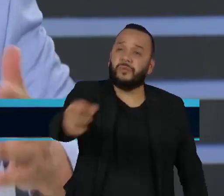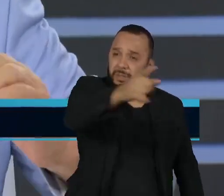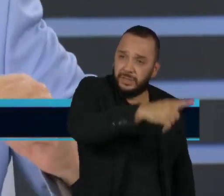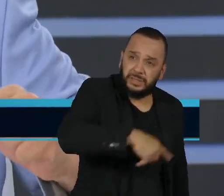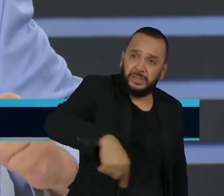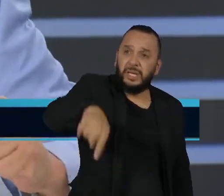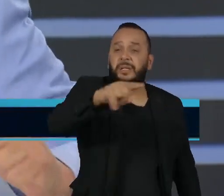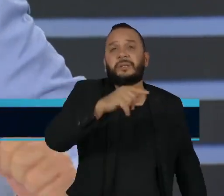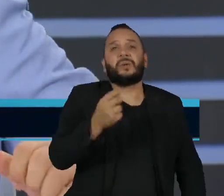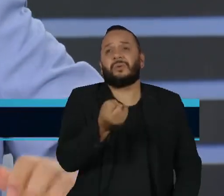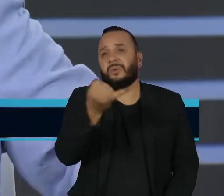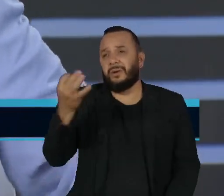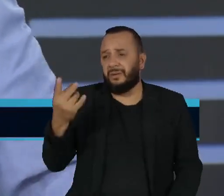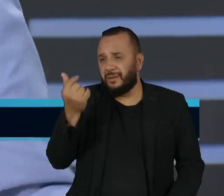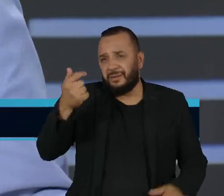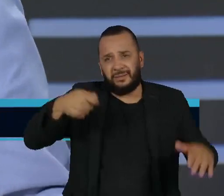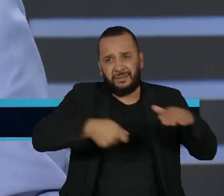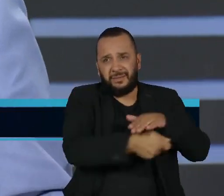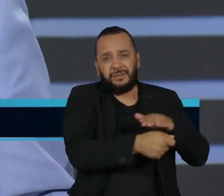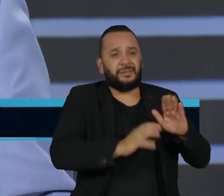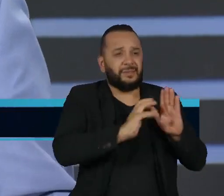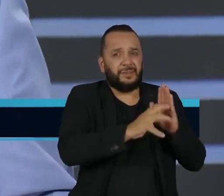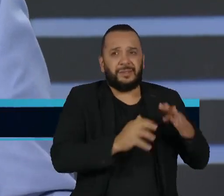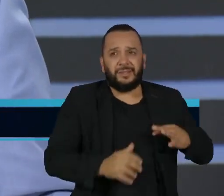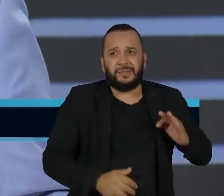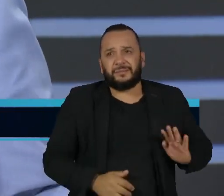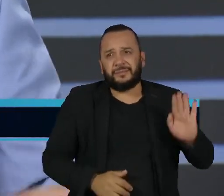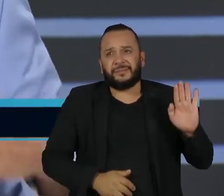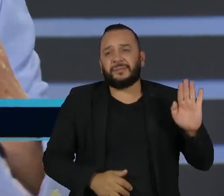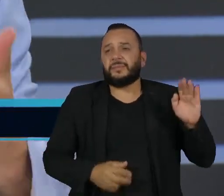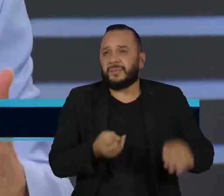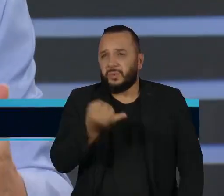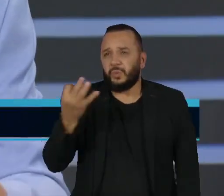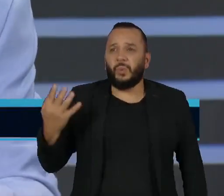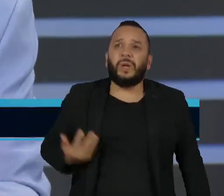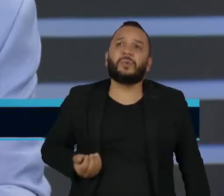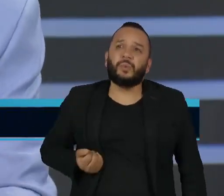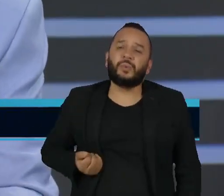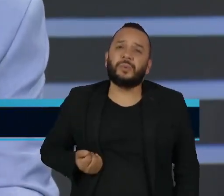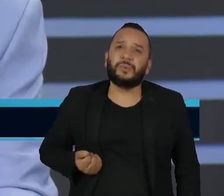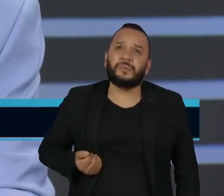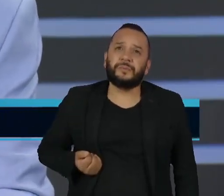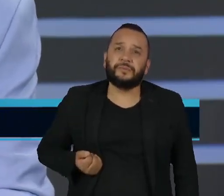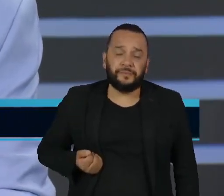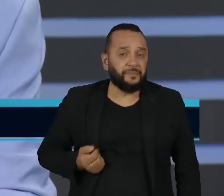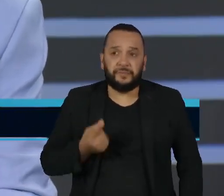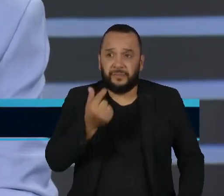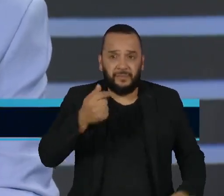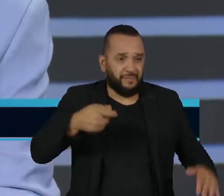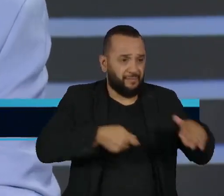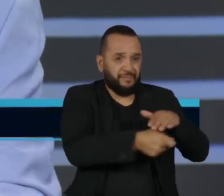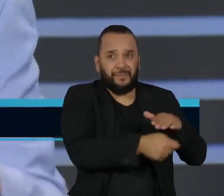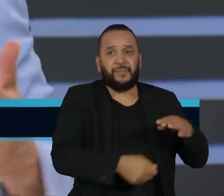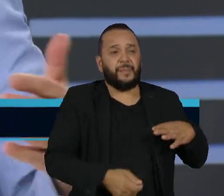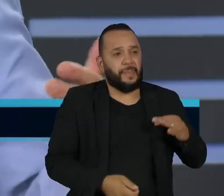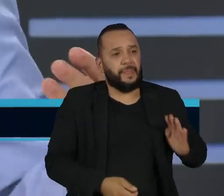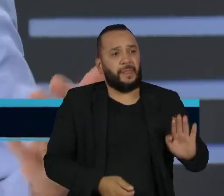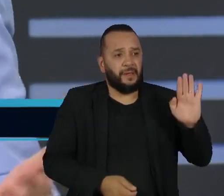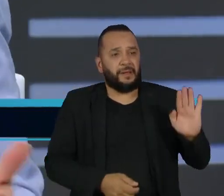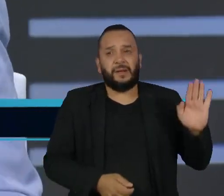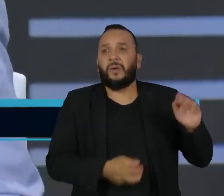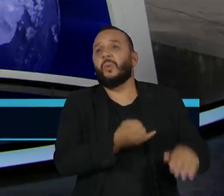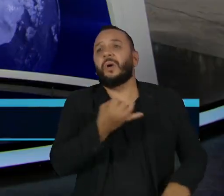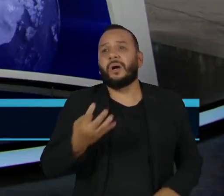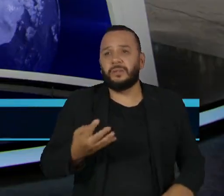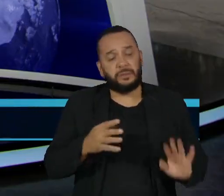quanto que deveria ir para o nosso fundo eleitoral? Quanto que não indo para o fundo eleitoral vai para educação, saúde